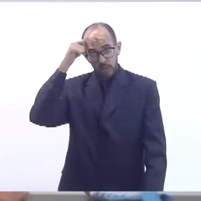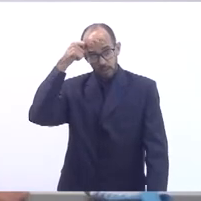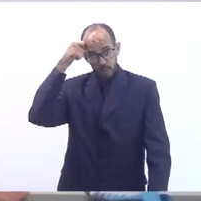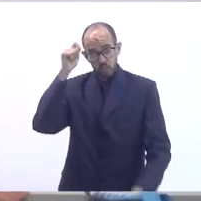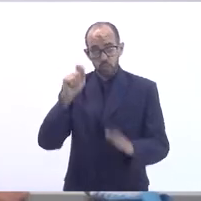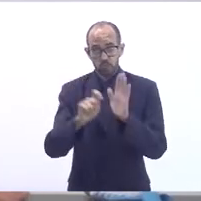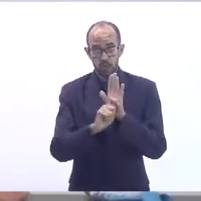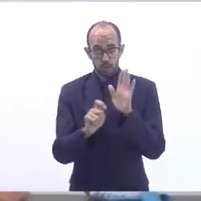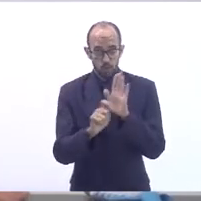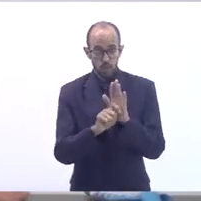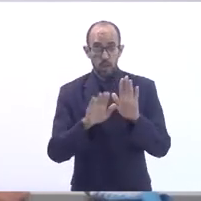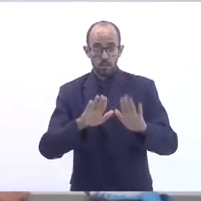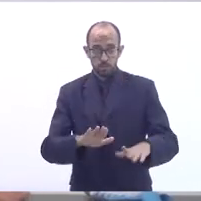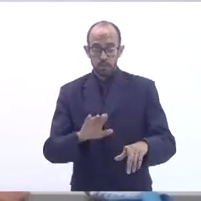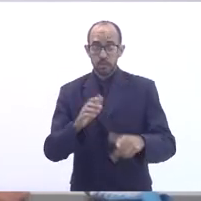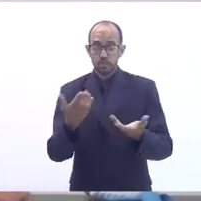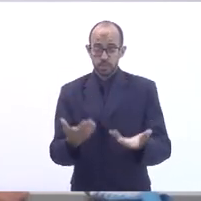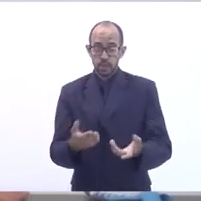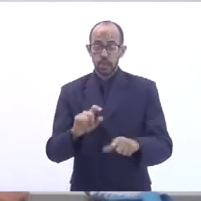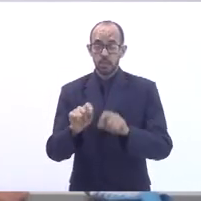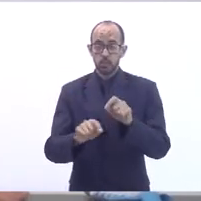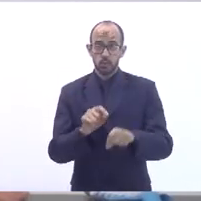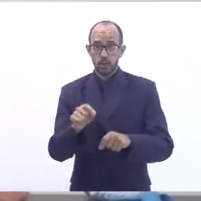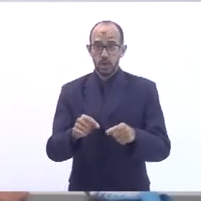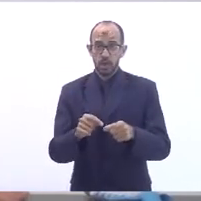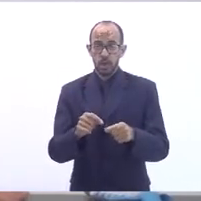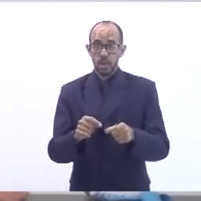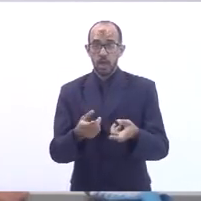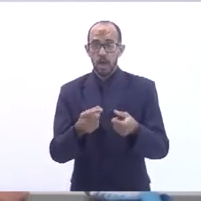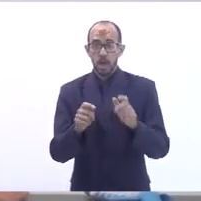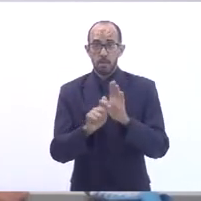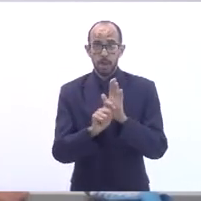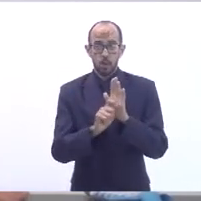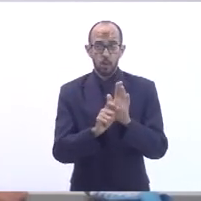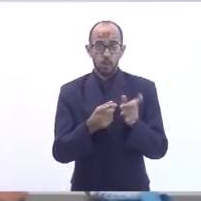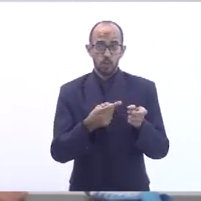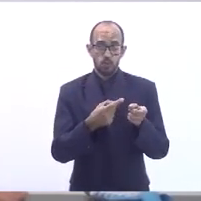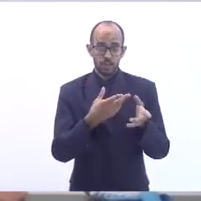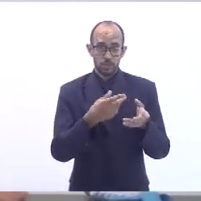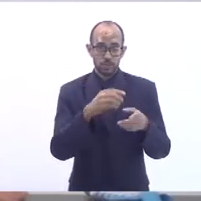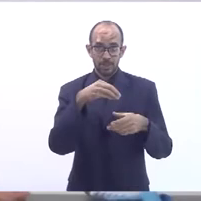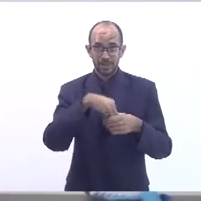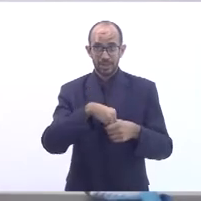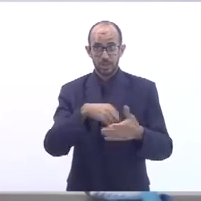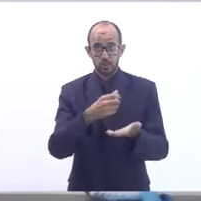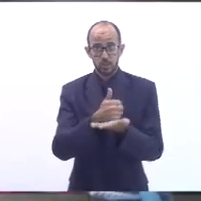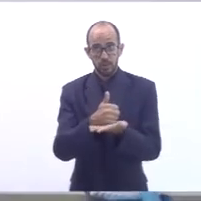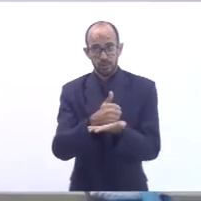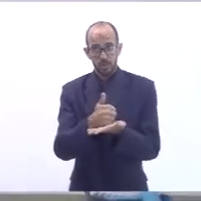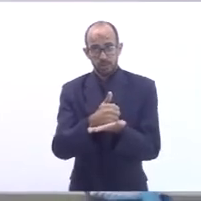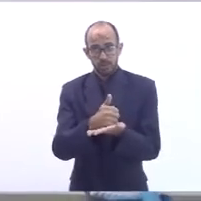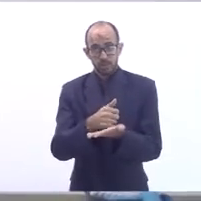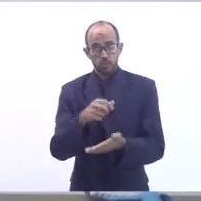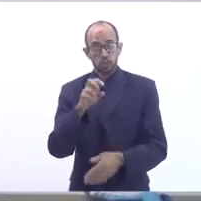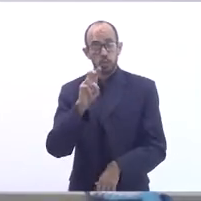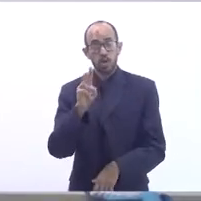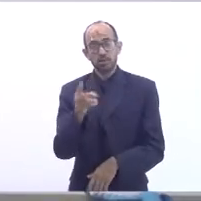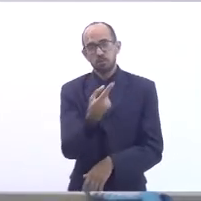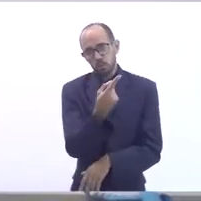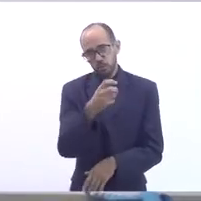eles odeiam a maconha Mas eles querem a maconha re vendida dentro lá do meu vatil das Farmácias r$ 2500